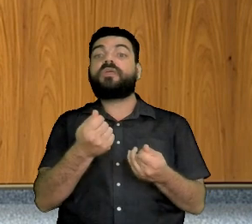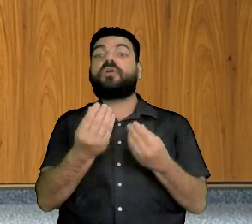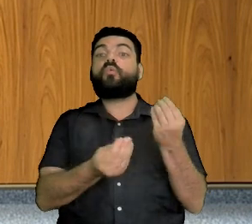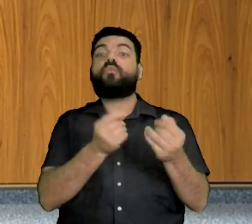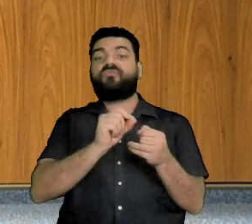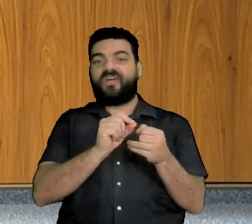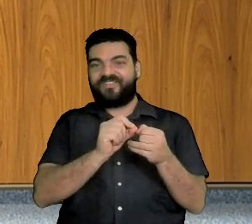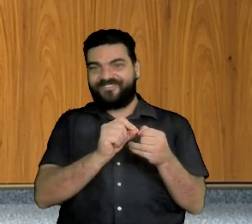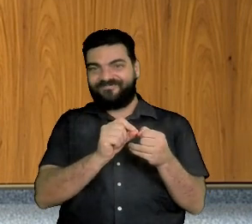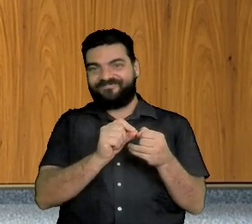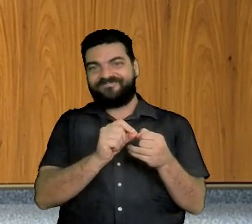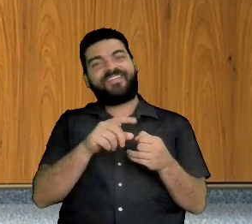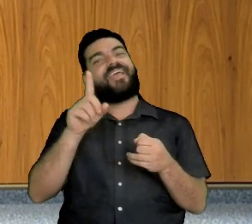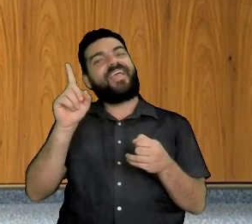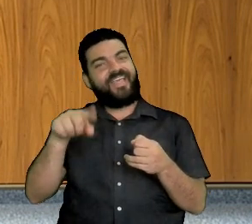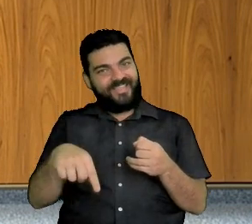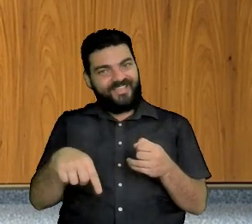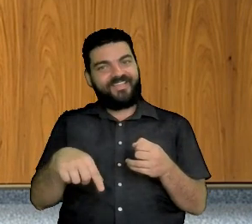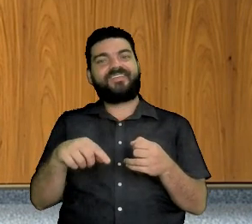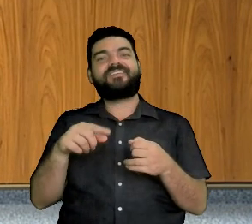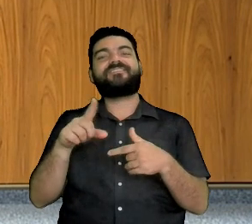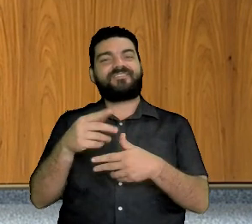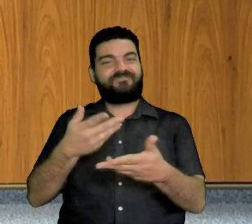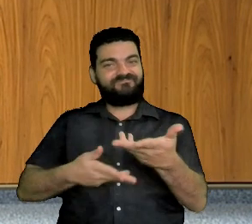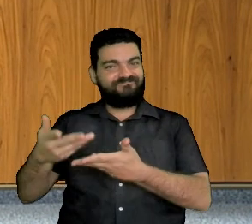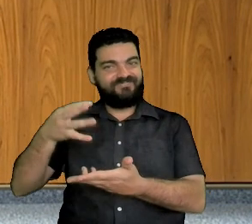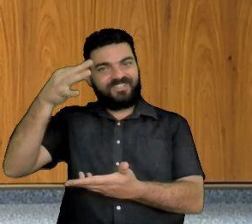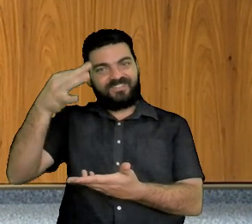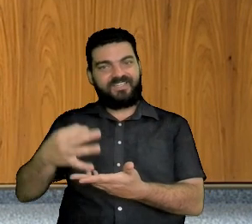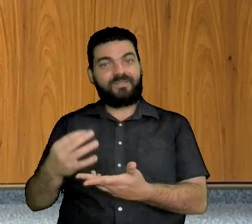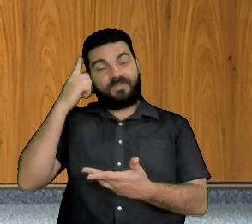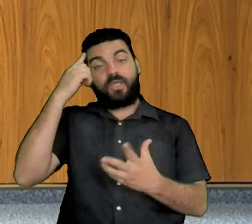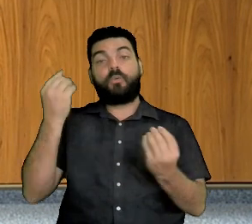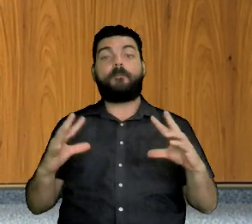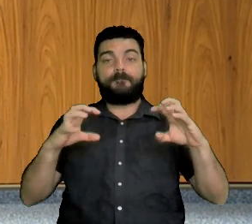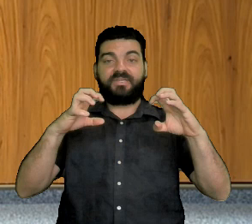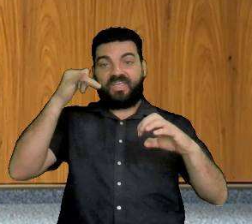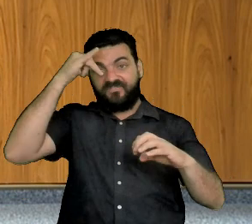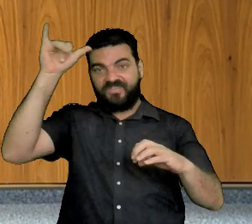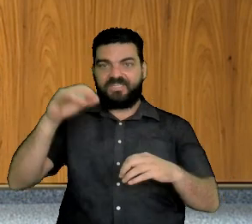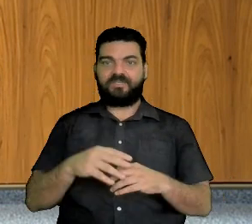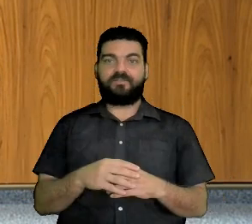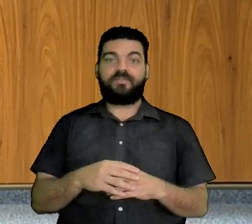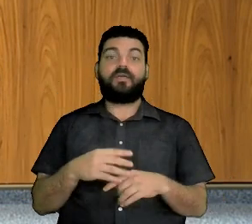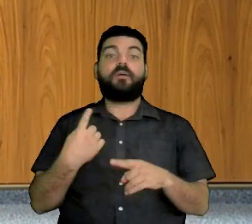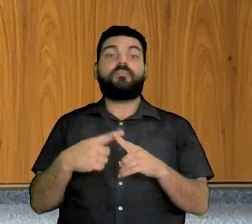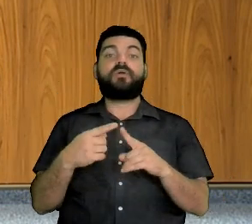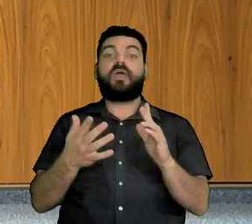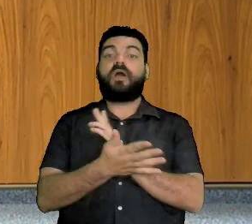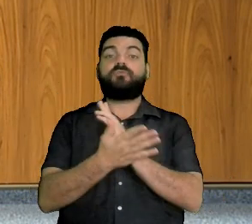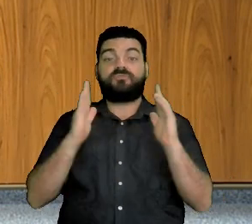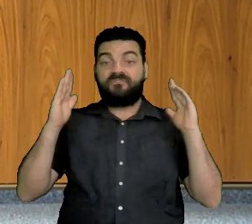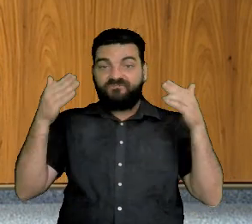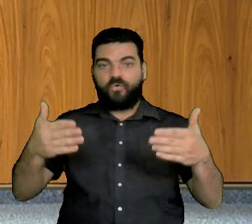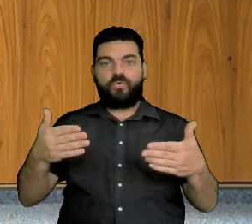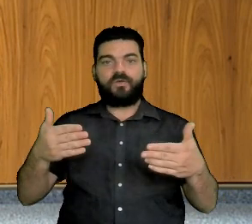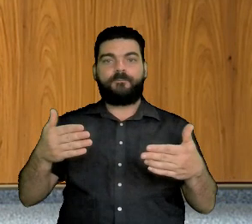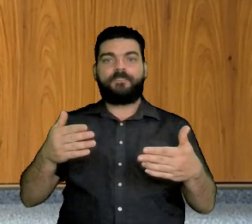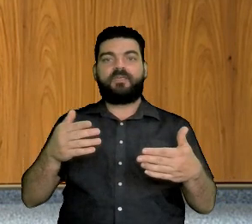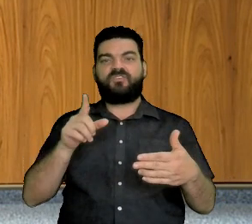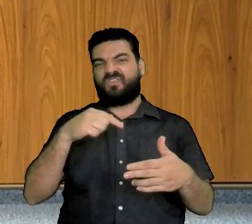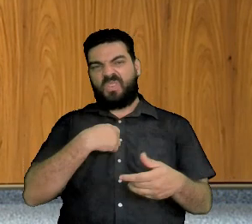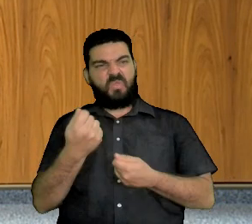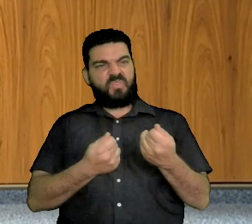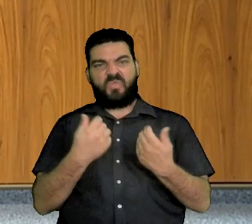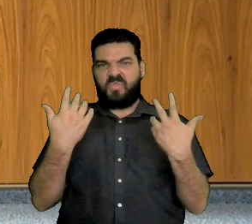Você negociou procedimentos, e isso também é uma forma de tratamento adequado de conflito. Então, a gente fica